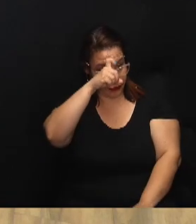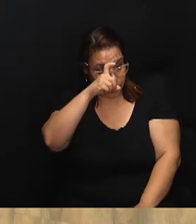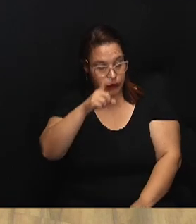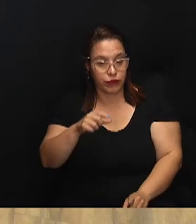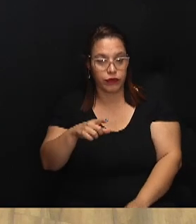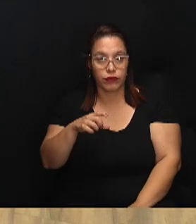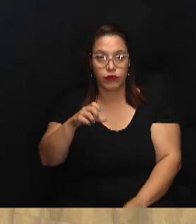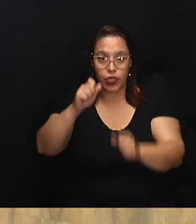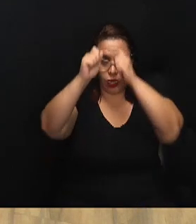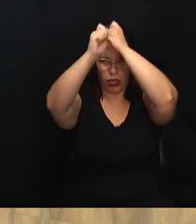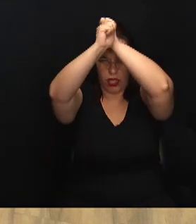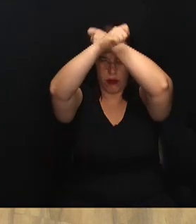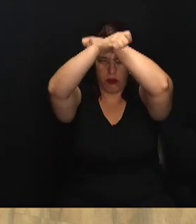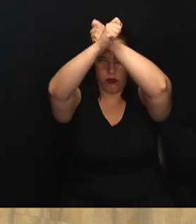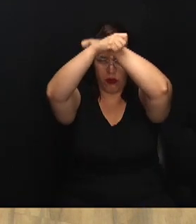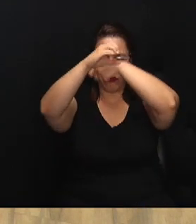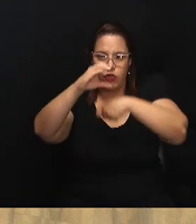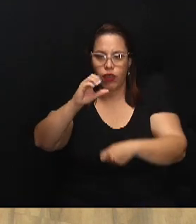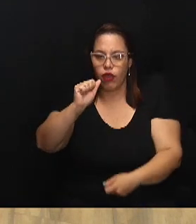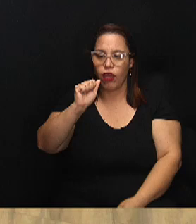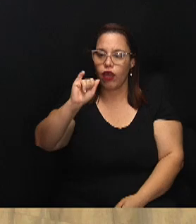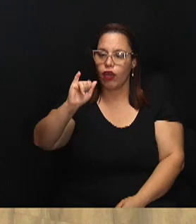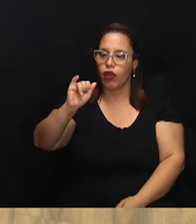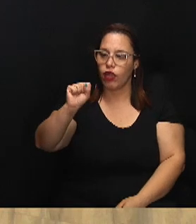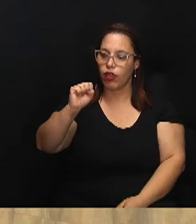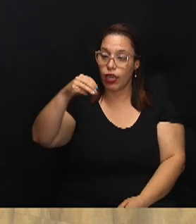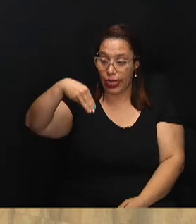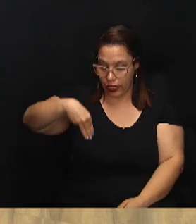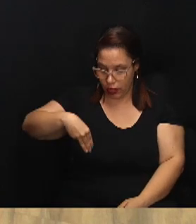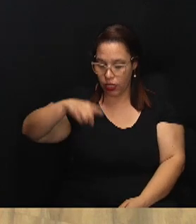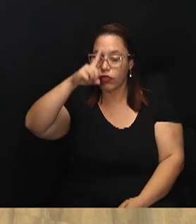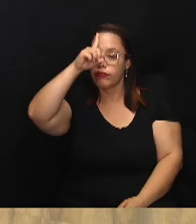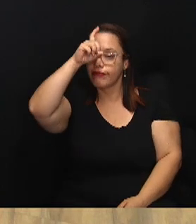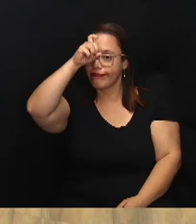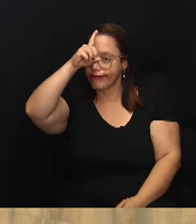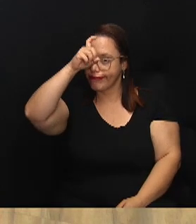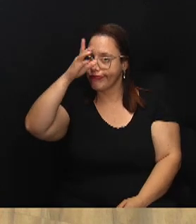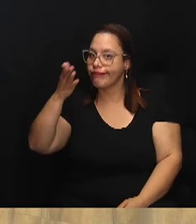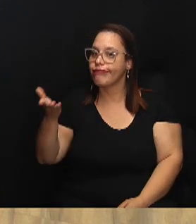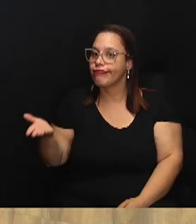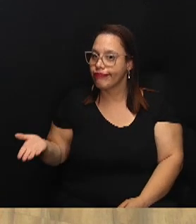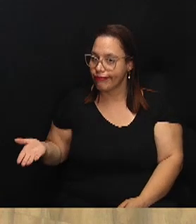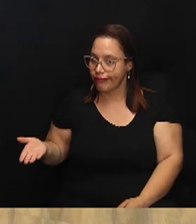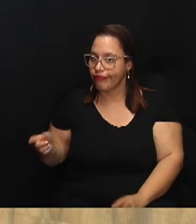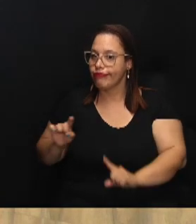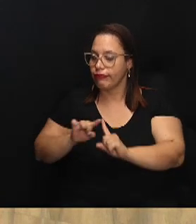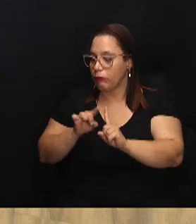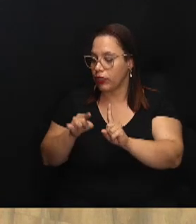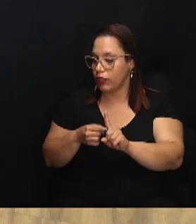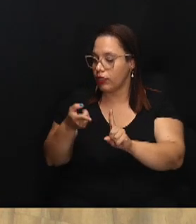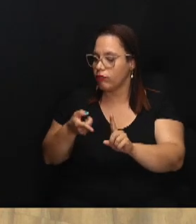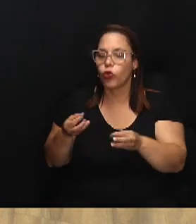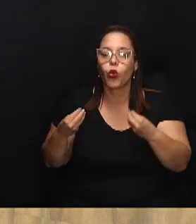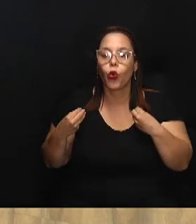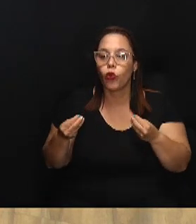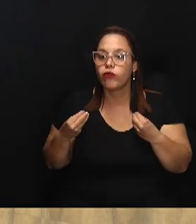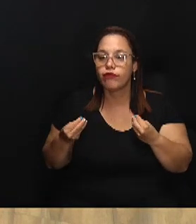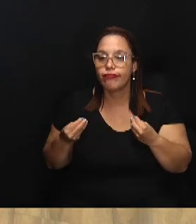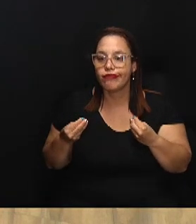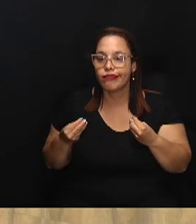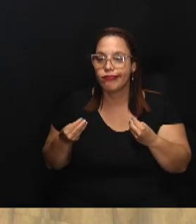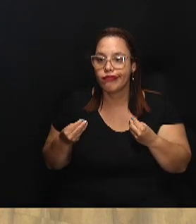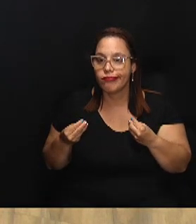a PUC e temos o CAISM, que são hospitais, né, que tem aí as maternidades. Como que você acha que também deveria